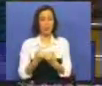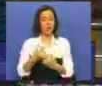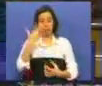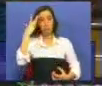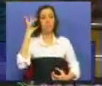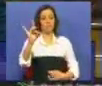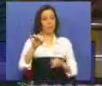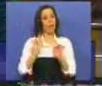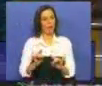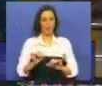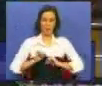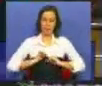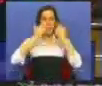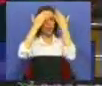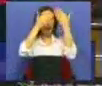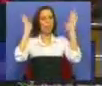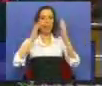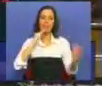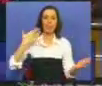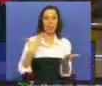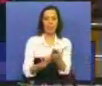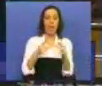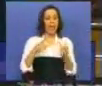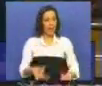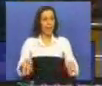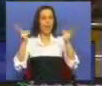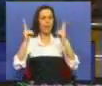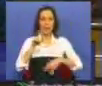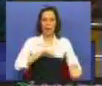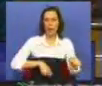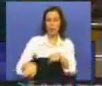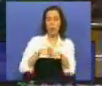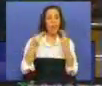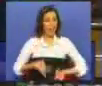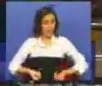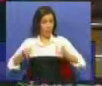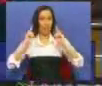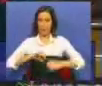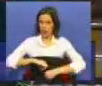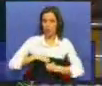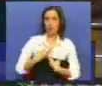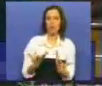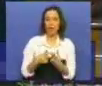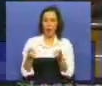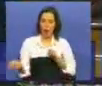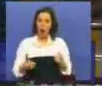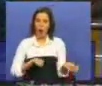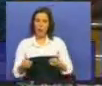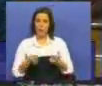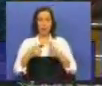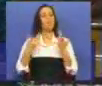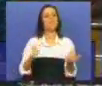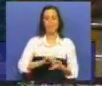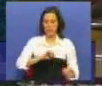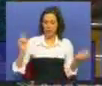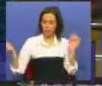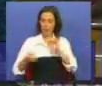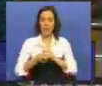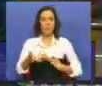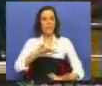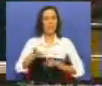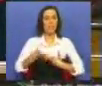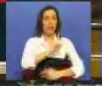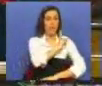marca revolucionária da nossa democracia. Foi a liberdade política, a liberdade de expressão e de organização, a inversão da relação